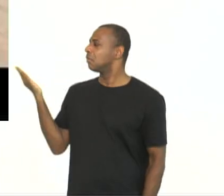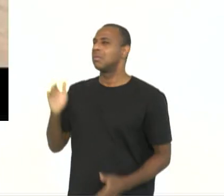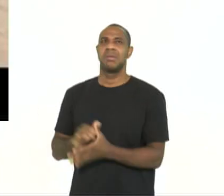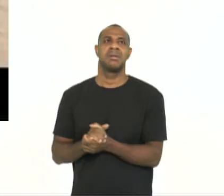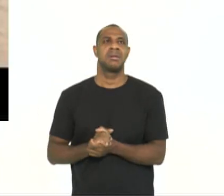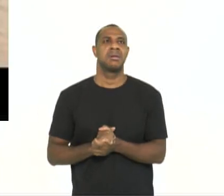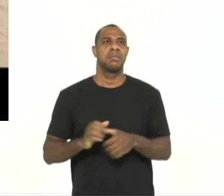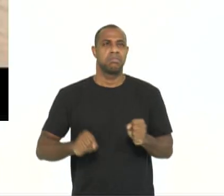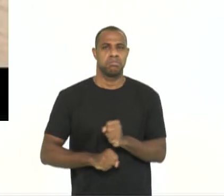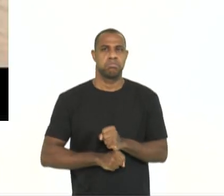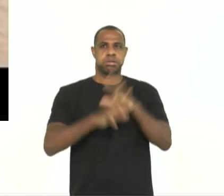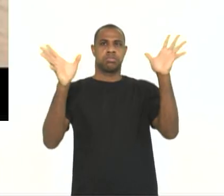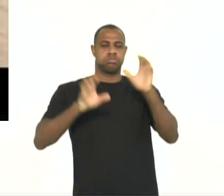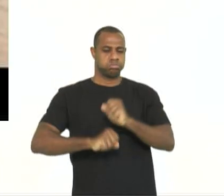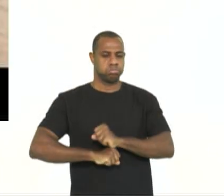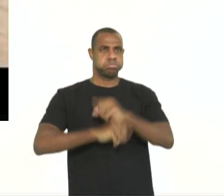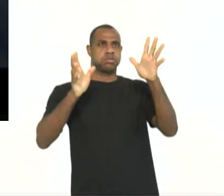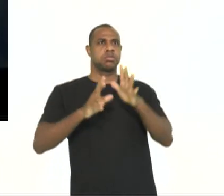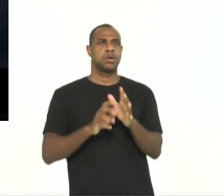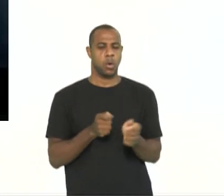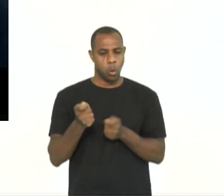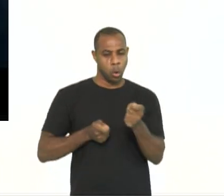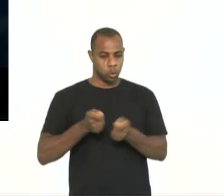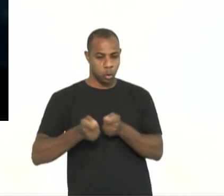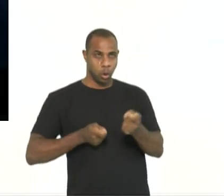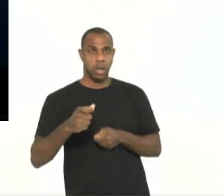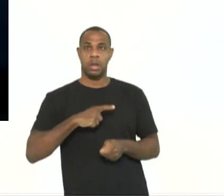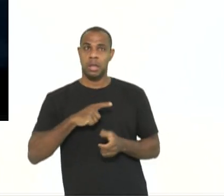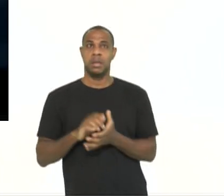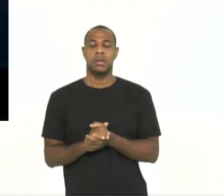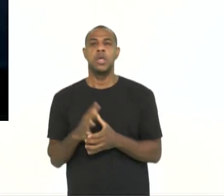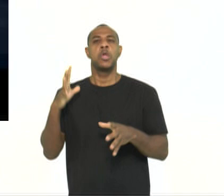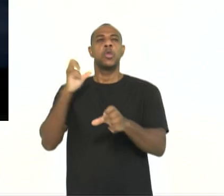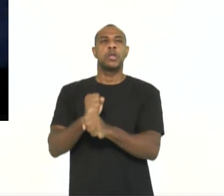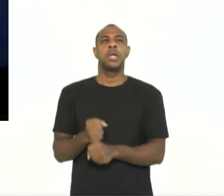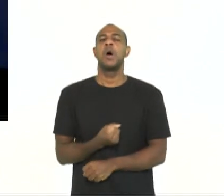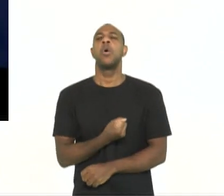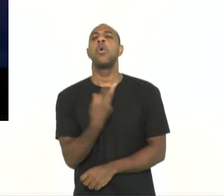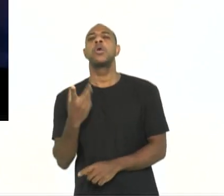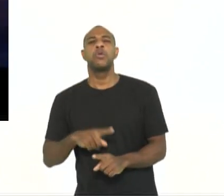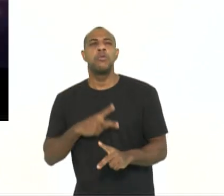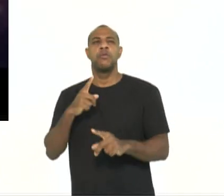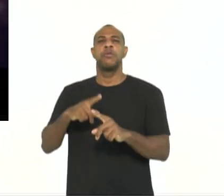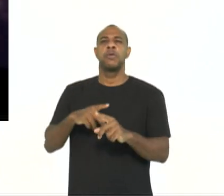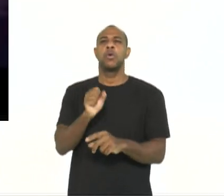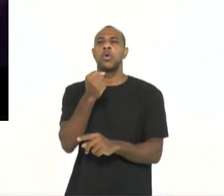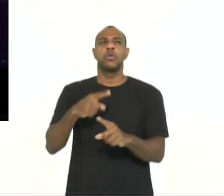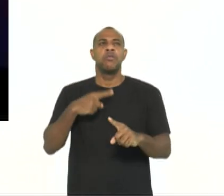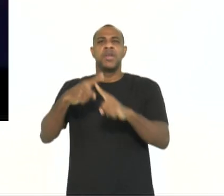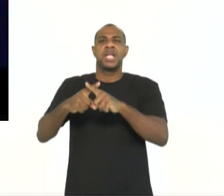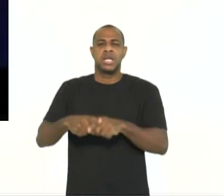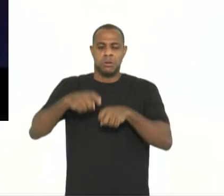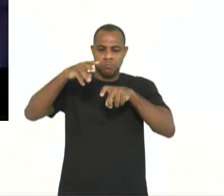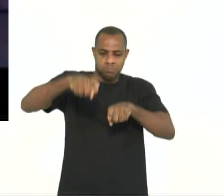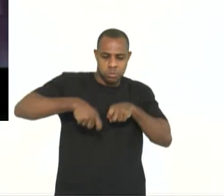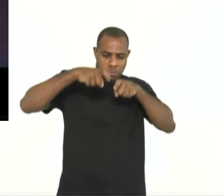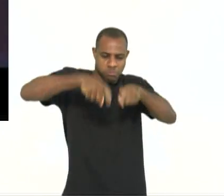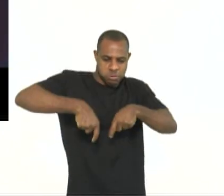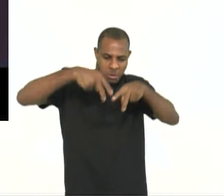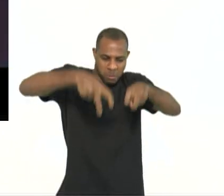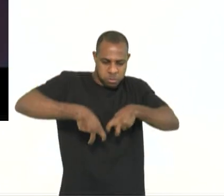Centenas de explosões controladas. E, no total, 8 vezes mais escavações que o